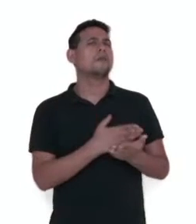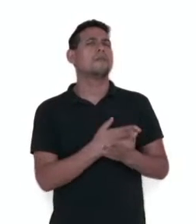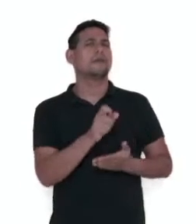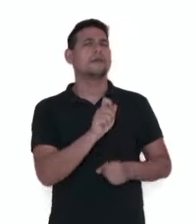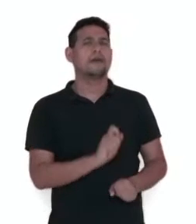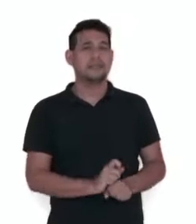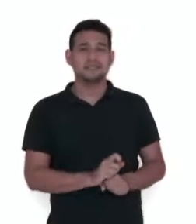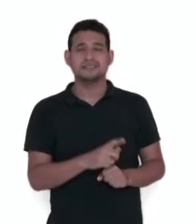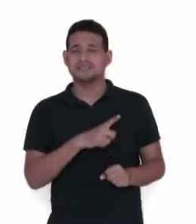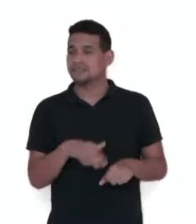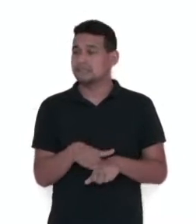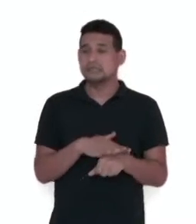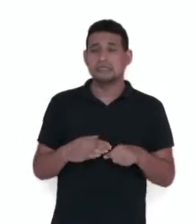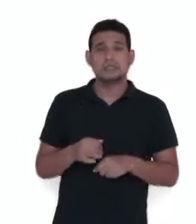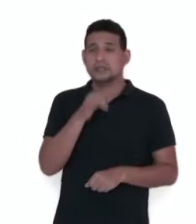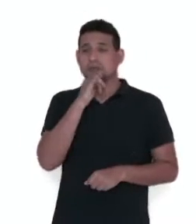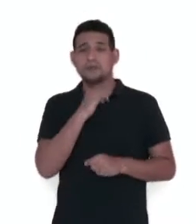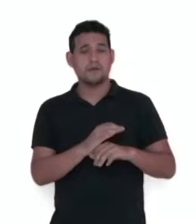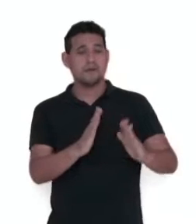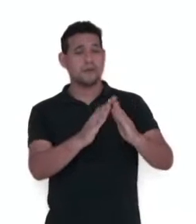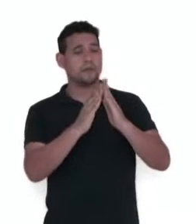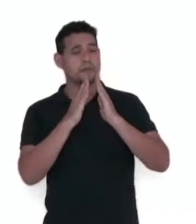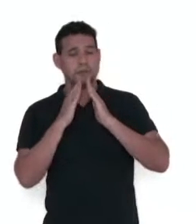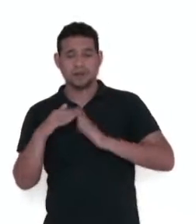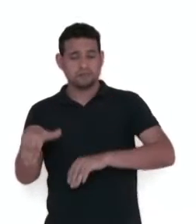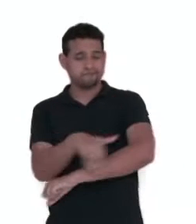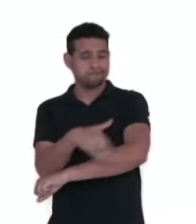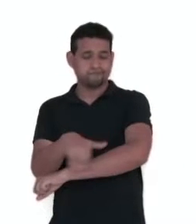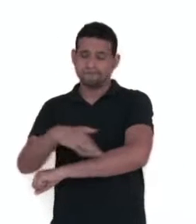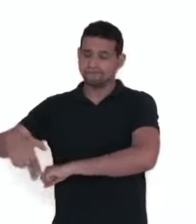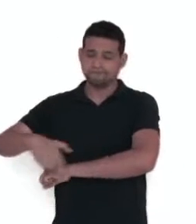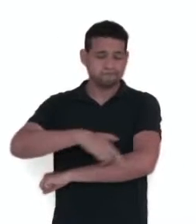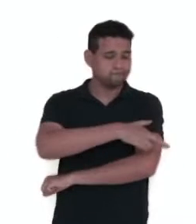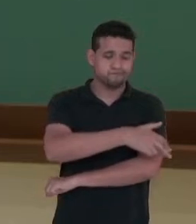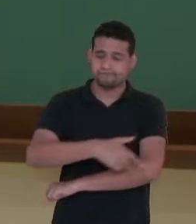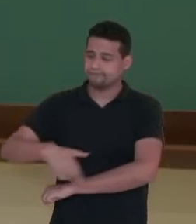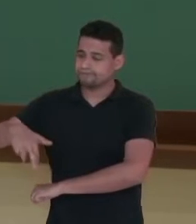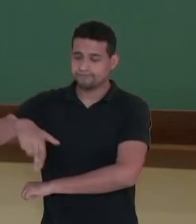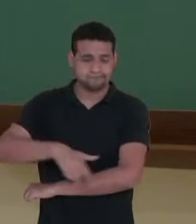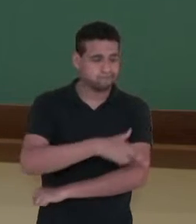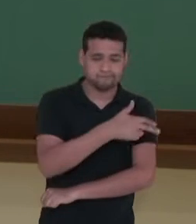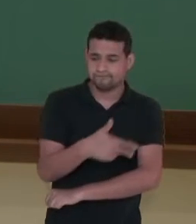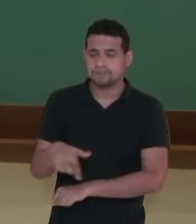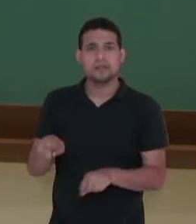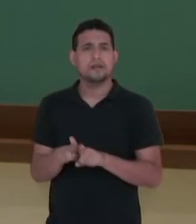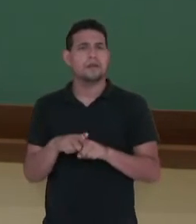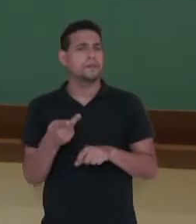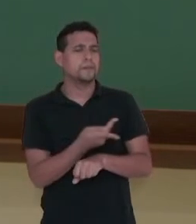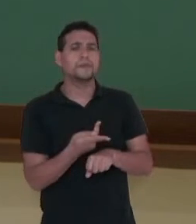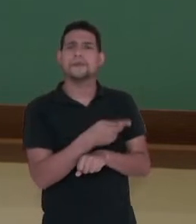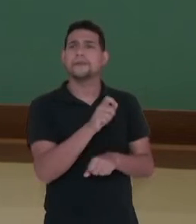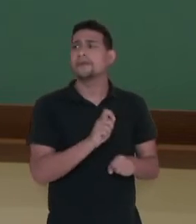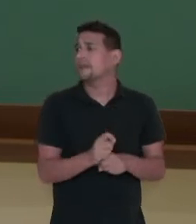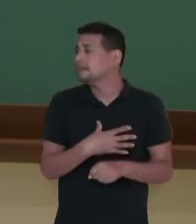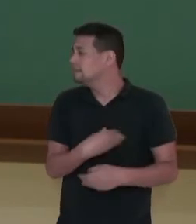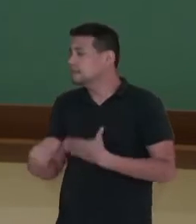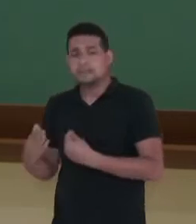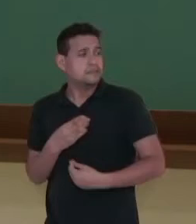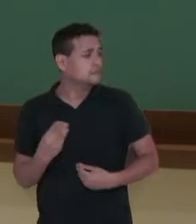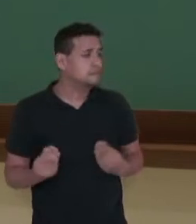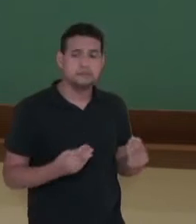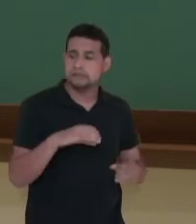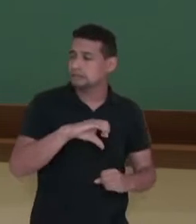a deambular por las calles, buscando-nos. Começou a perambular pelas ruas, buscando pelos seus